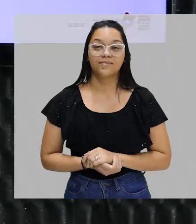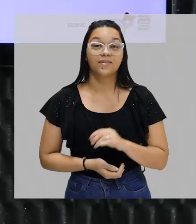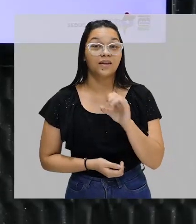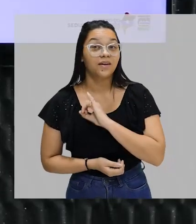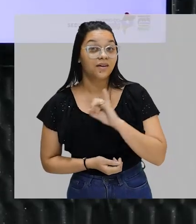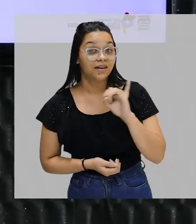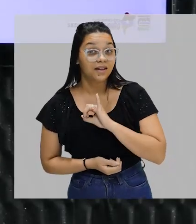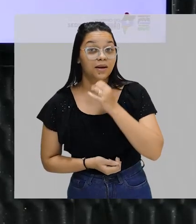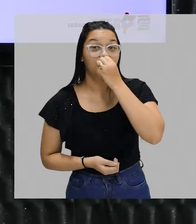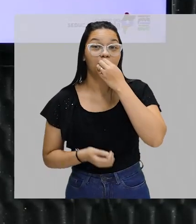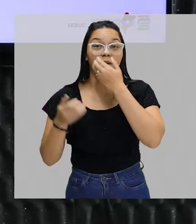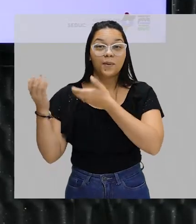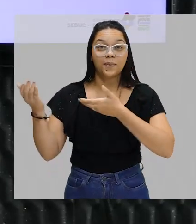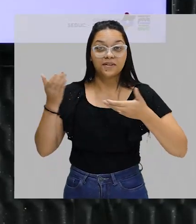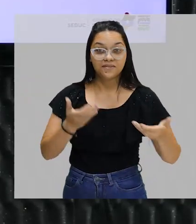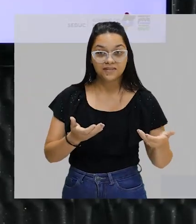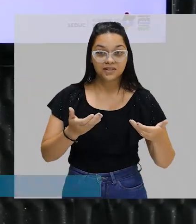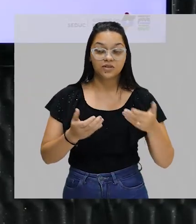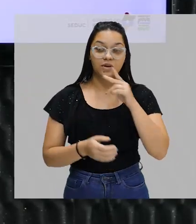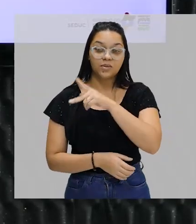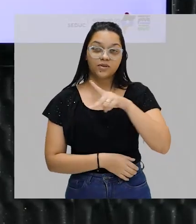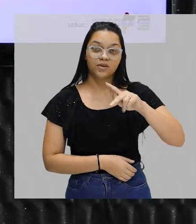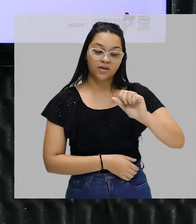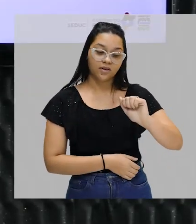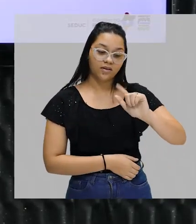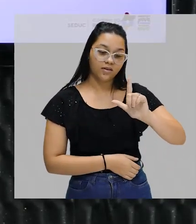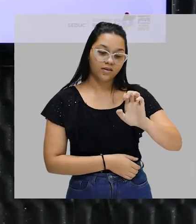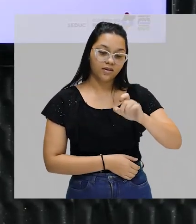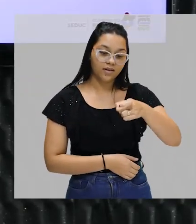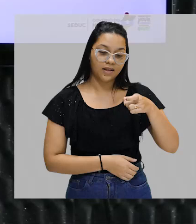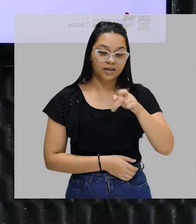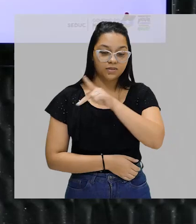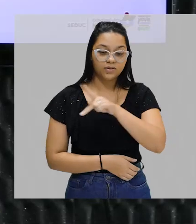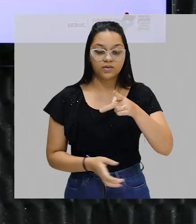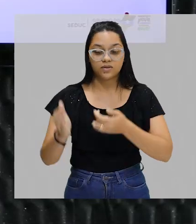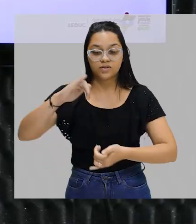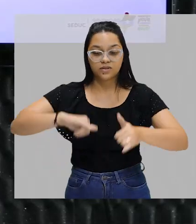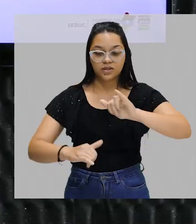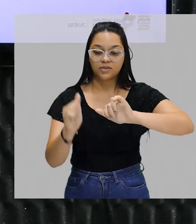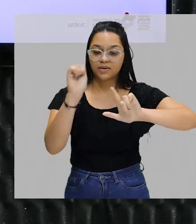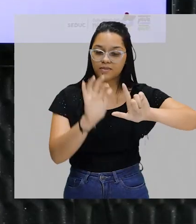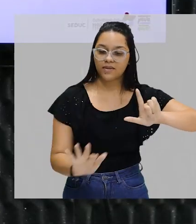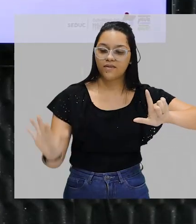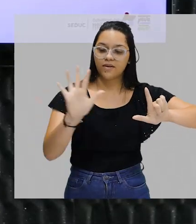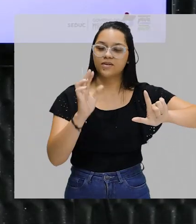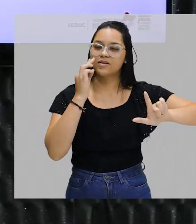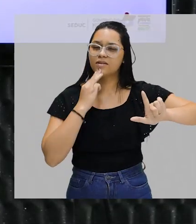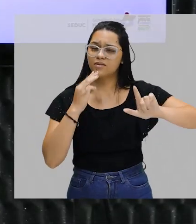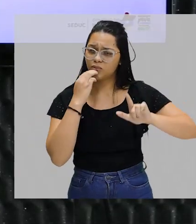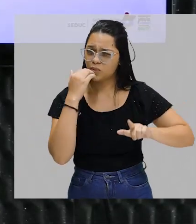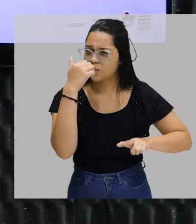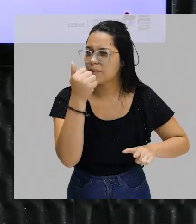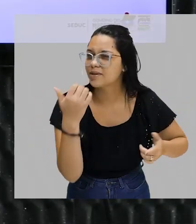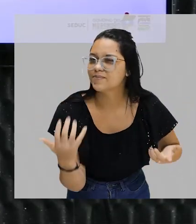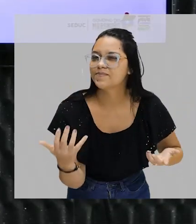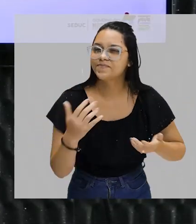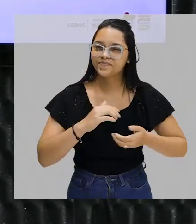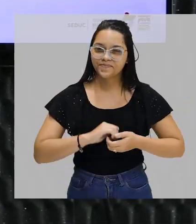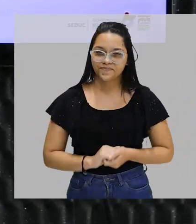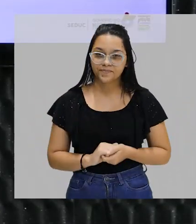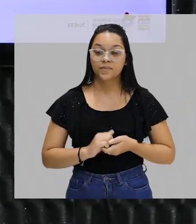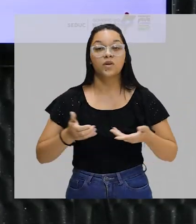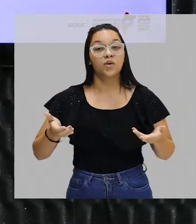Olá, turma! Sejam todos bem-vindos. Professor Alex Ferreira, professor de Química da plataforma Gonçalves Dias. Tudo bem com vocês, turminha?